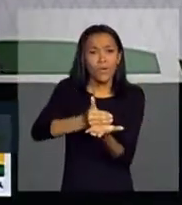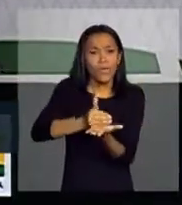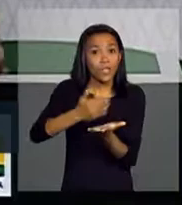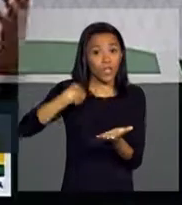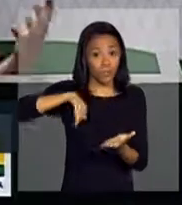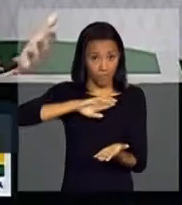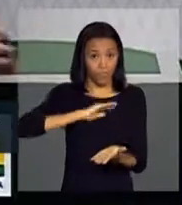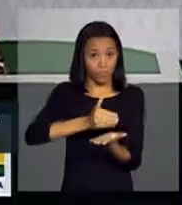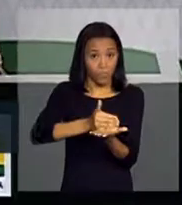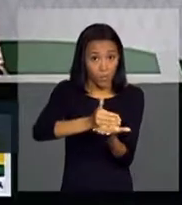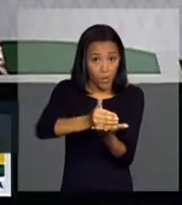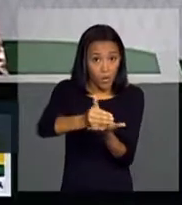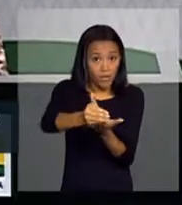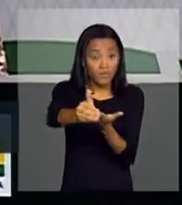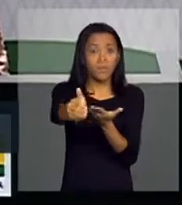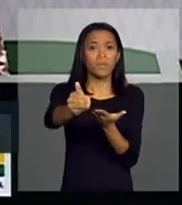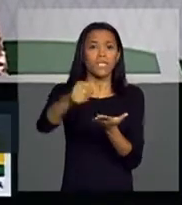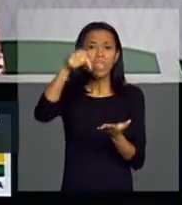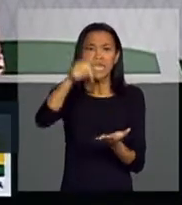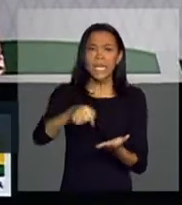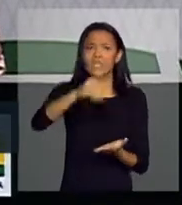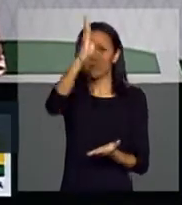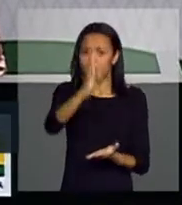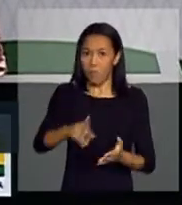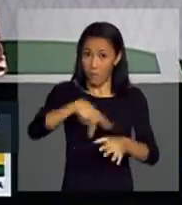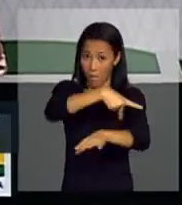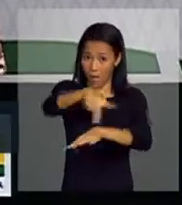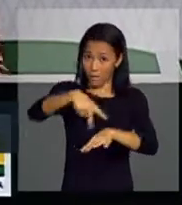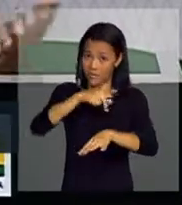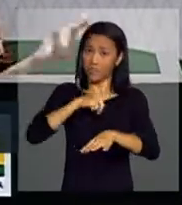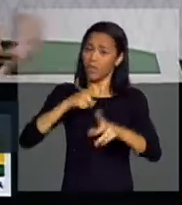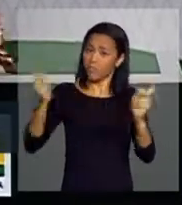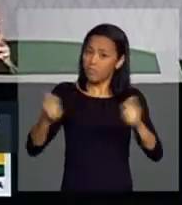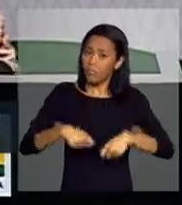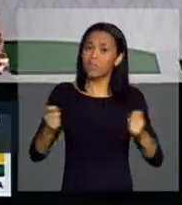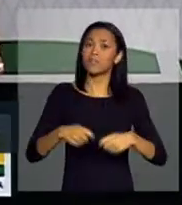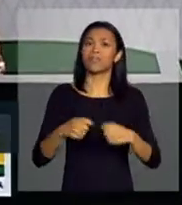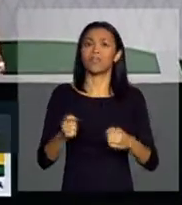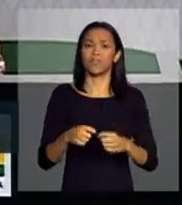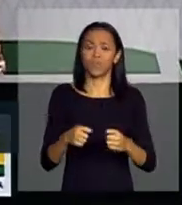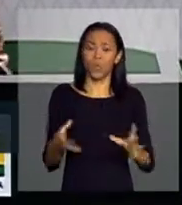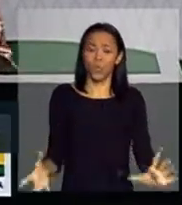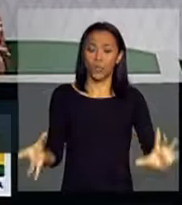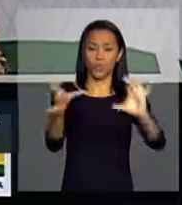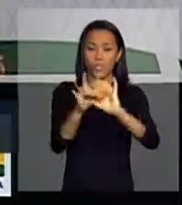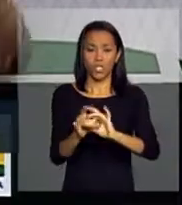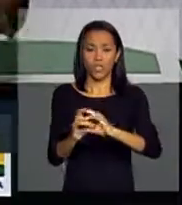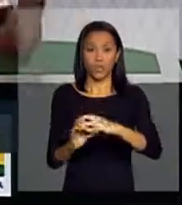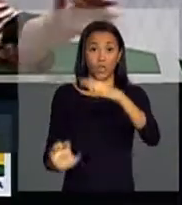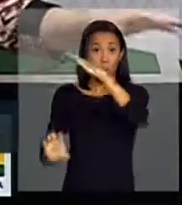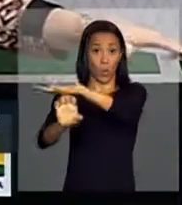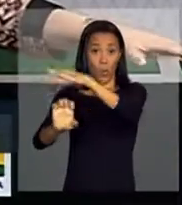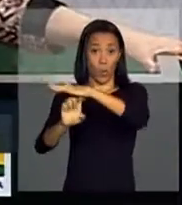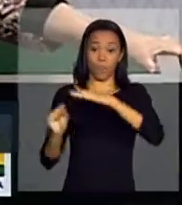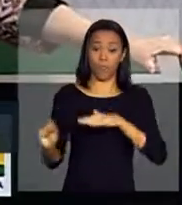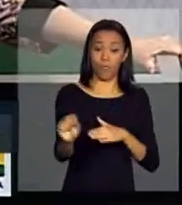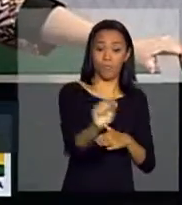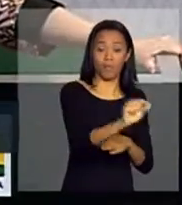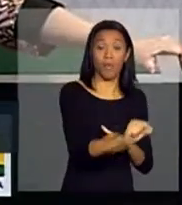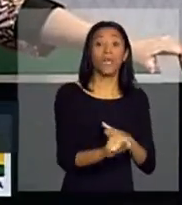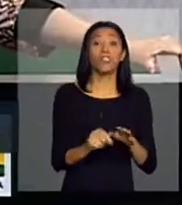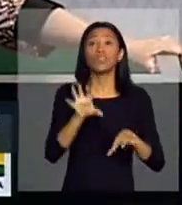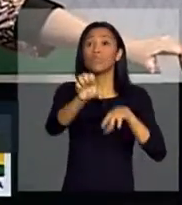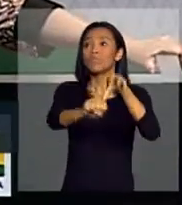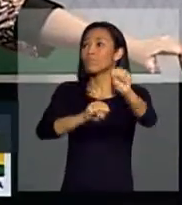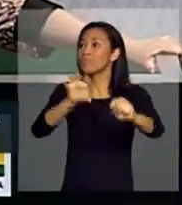qual esse país tem todas as condições junto com as suas empresas de buscar os mercados